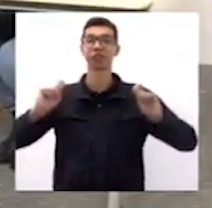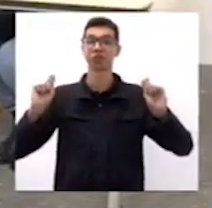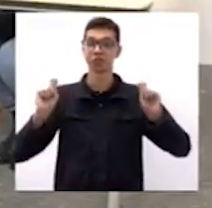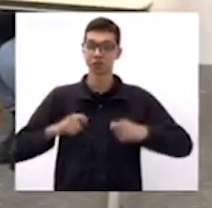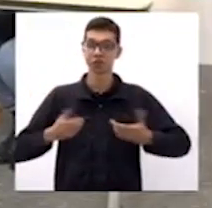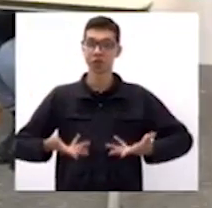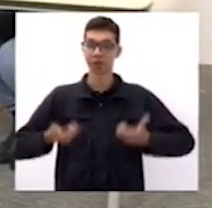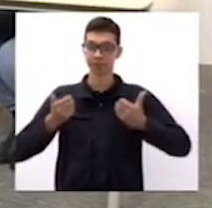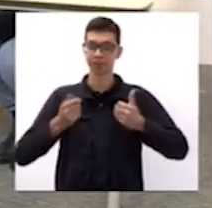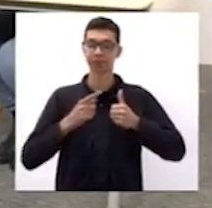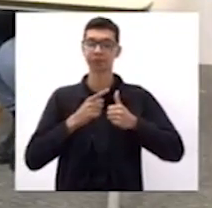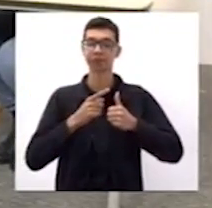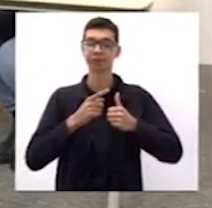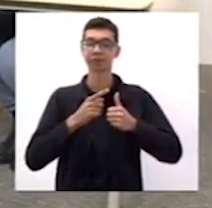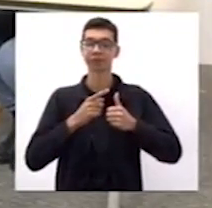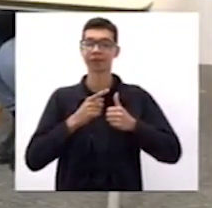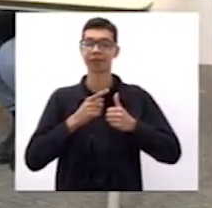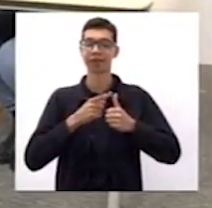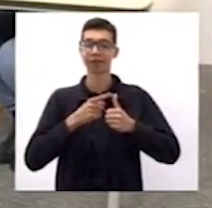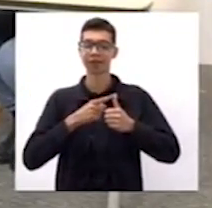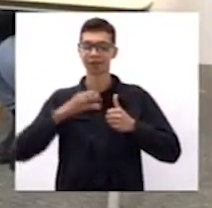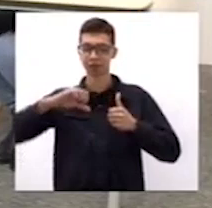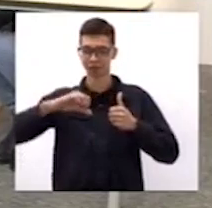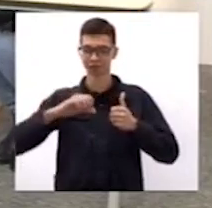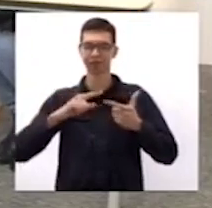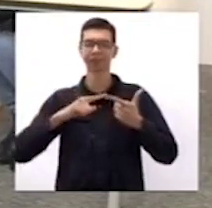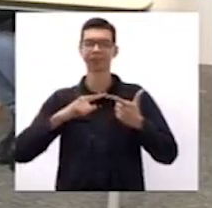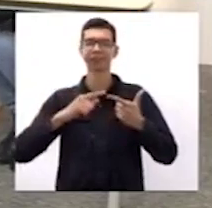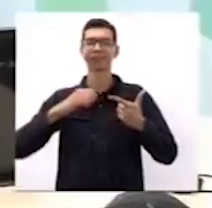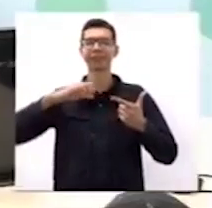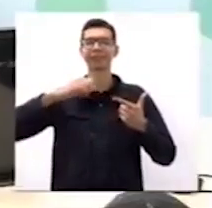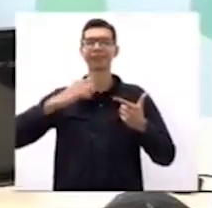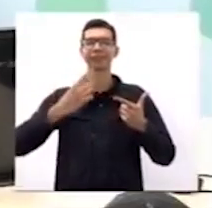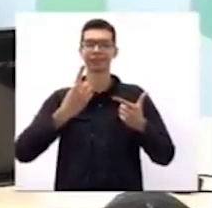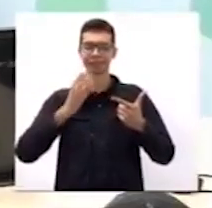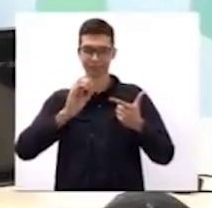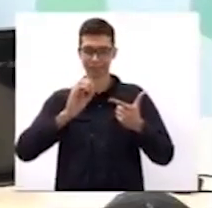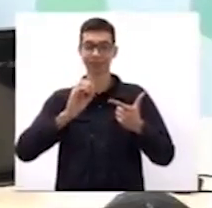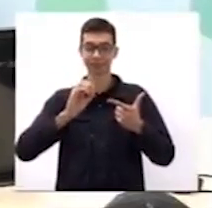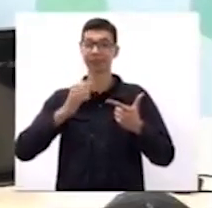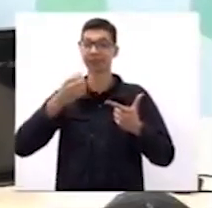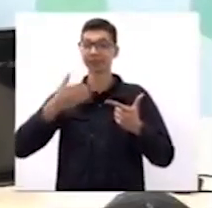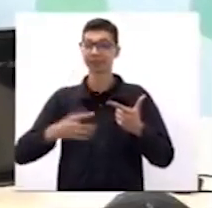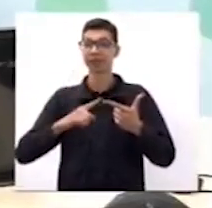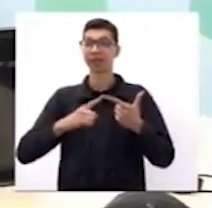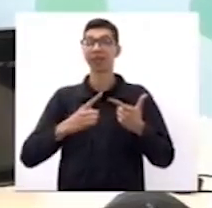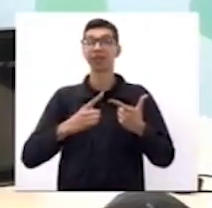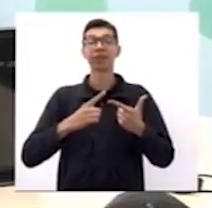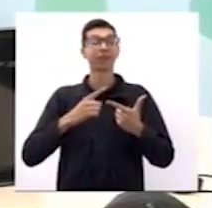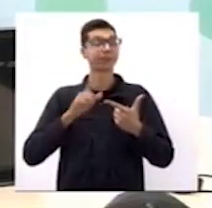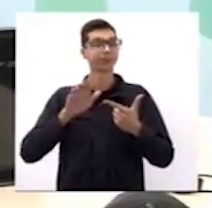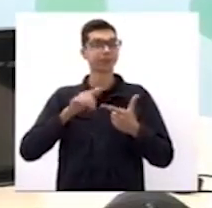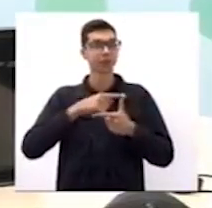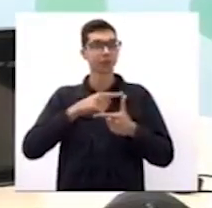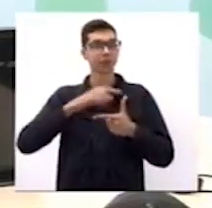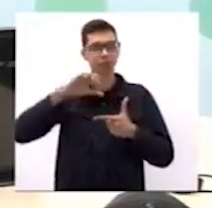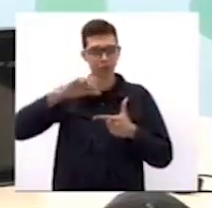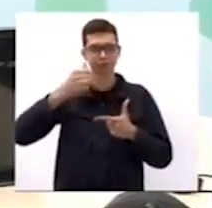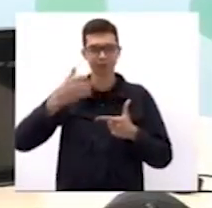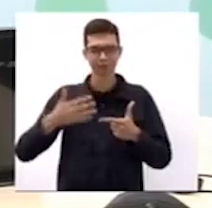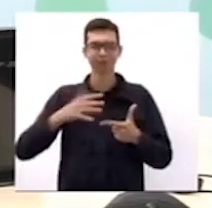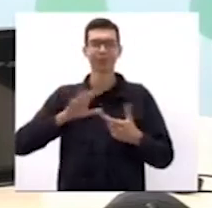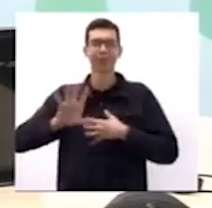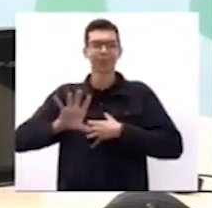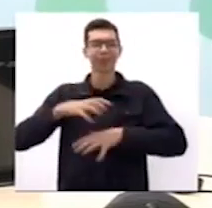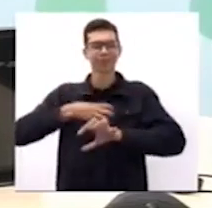9 e a competência 10. Né? A 9 que dispõe sobre esse exercício da empatia, diálogo, resolução de problemas